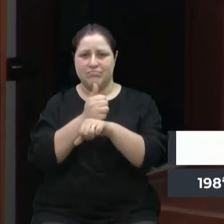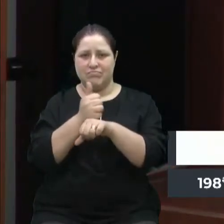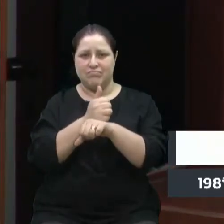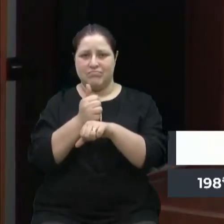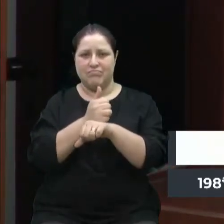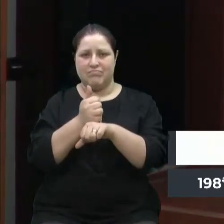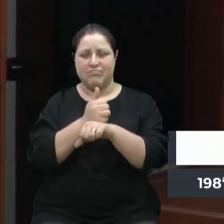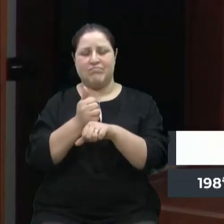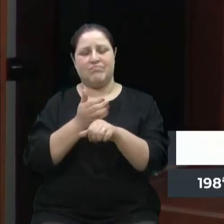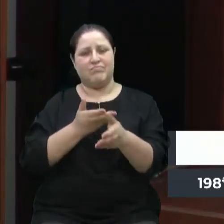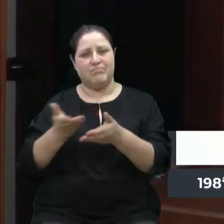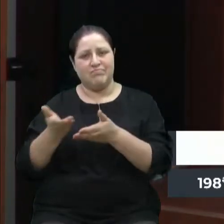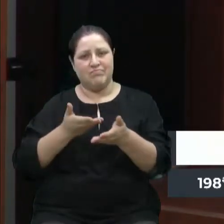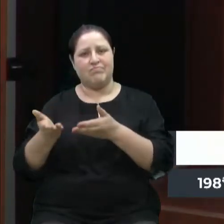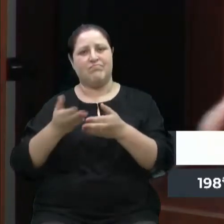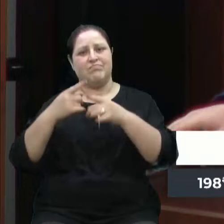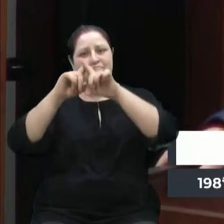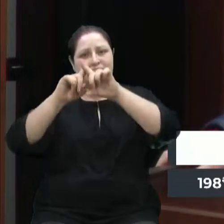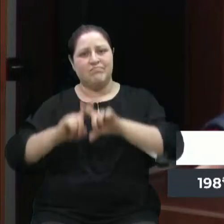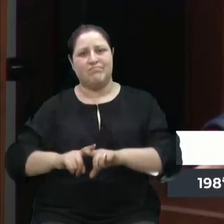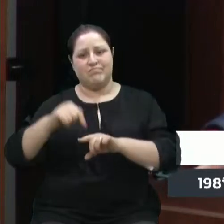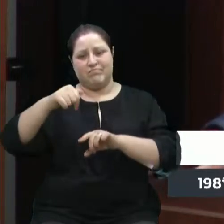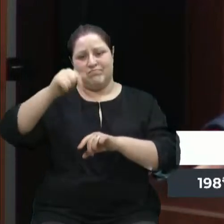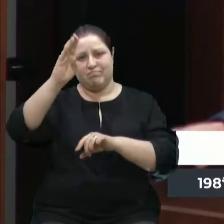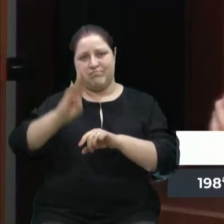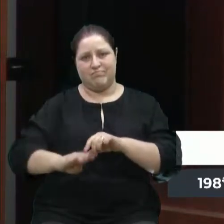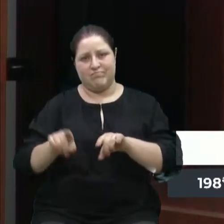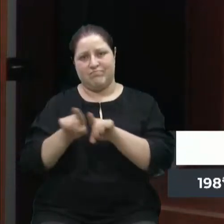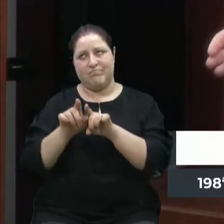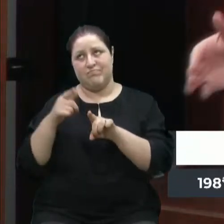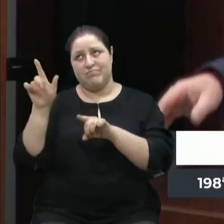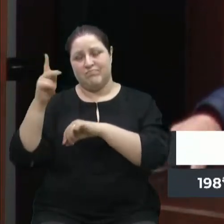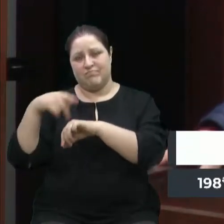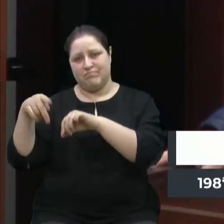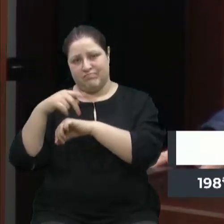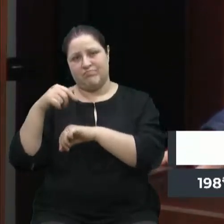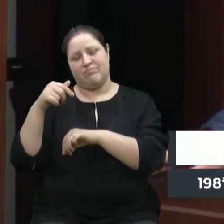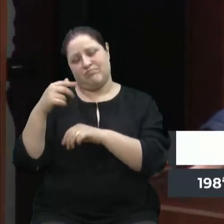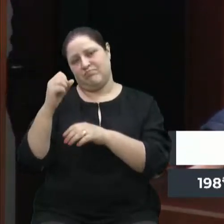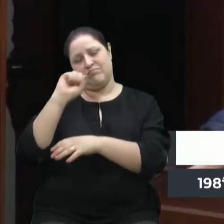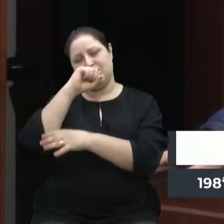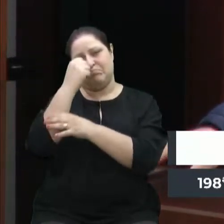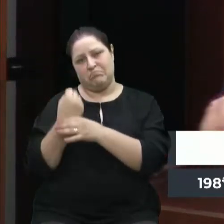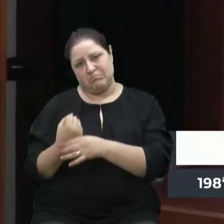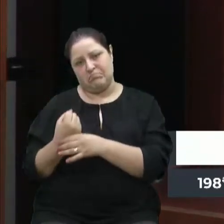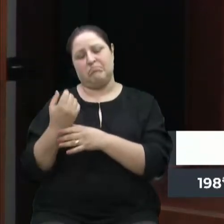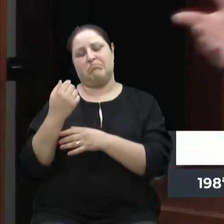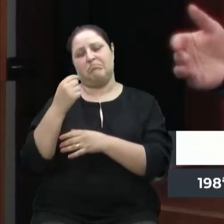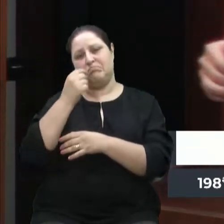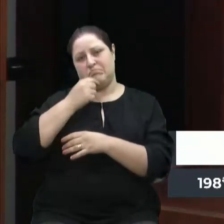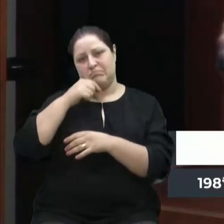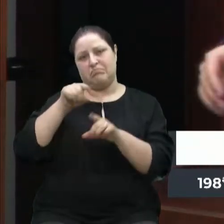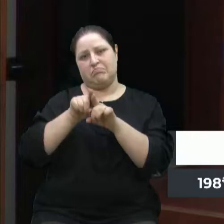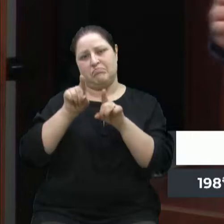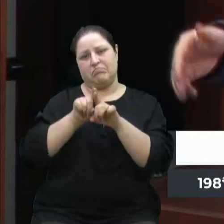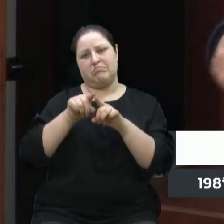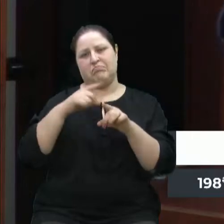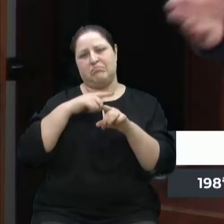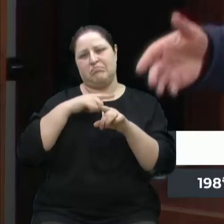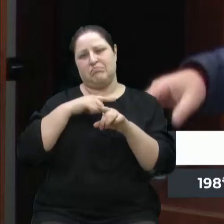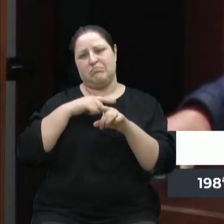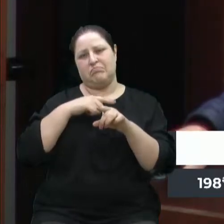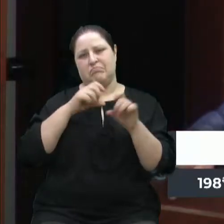participando de competições nacionais e até internacionais, como é o caso do Caxias do Sul Basquete, e por que não o futsal. Tivemos aqui grandes exemplos da enxuta, do Vasco,